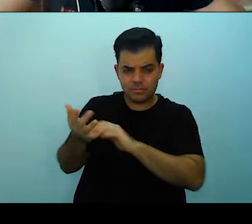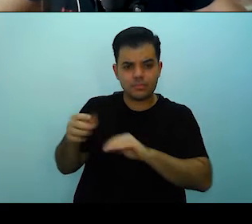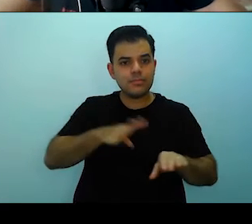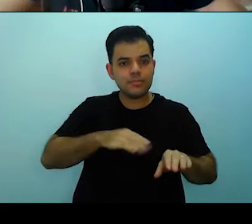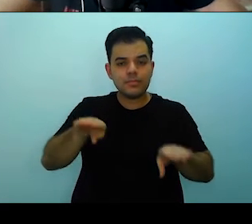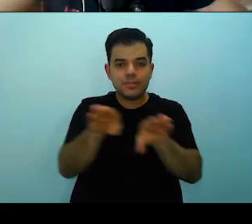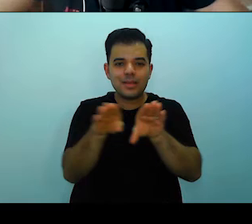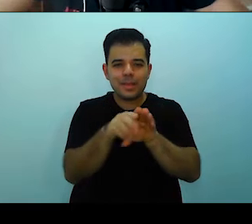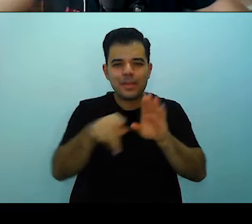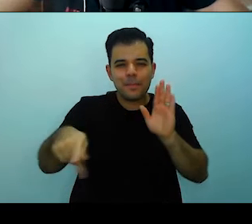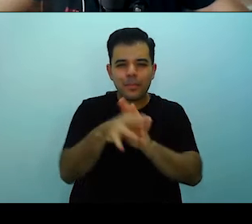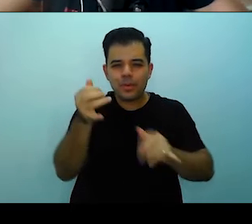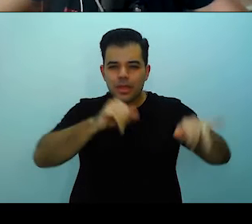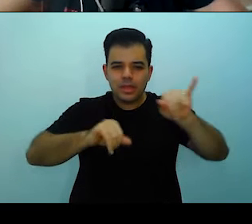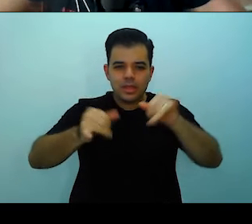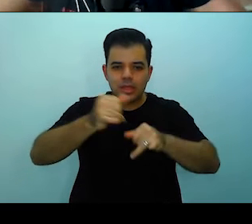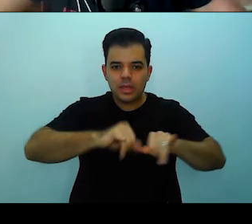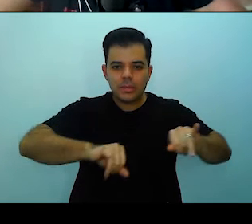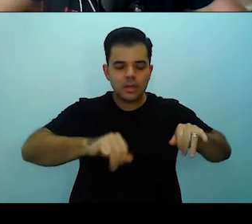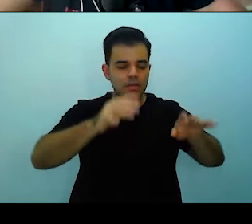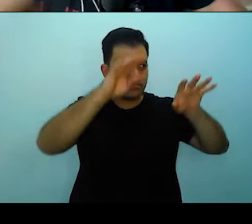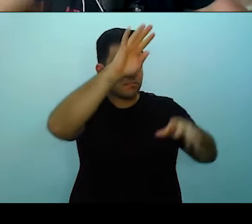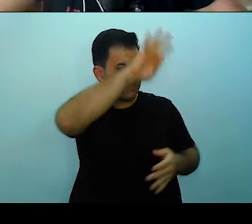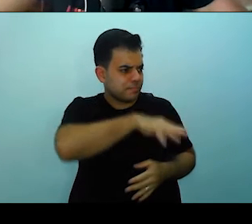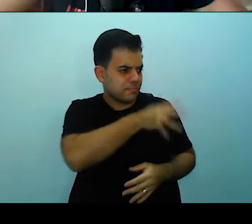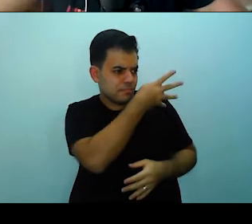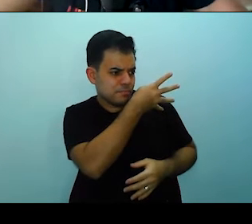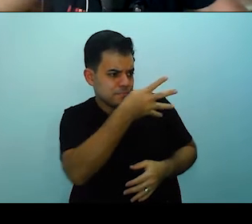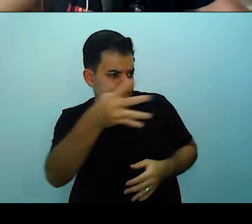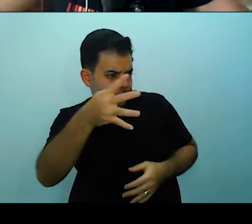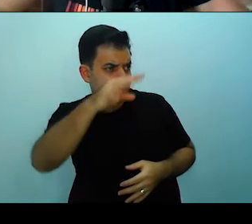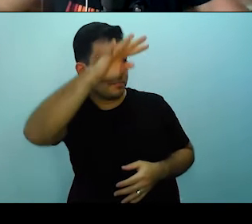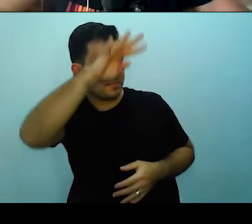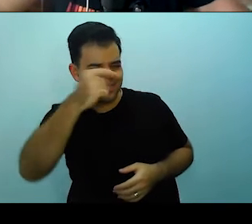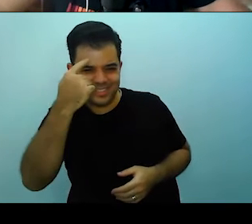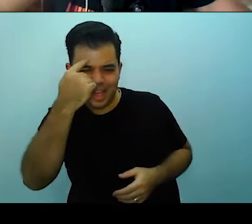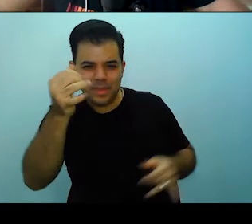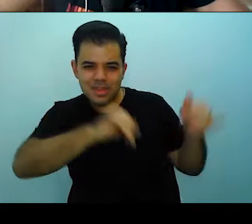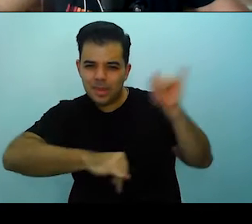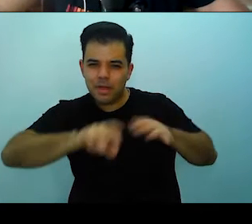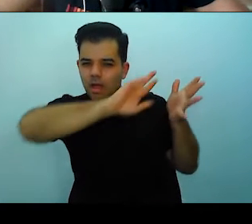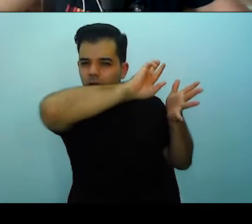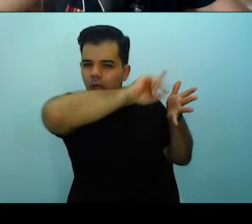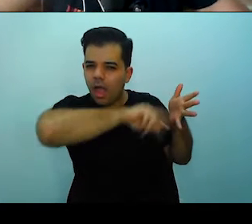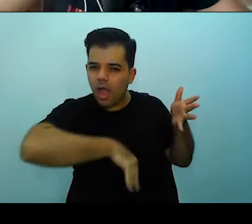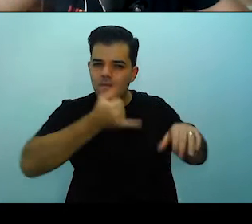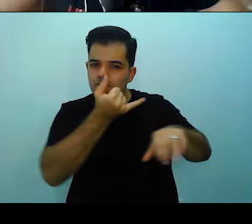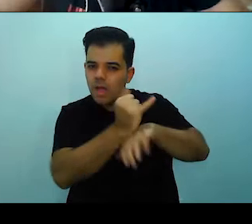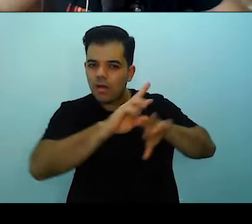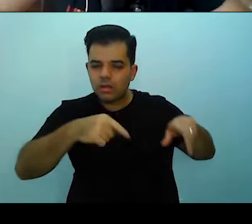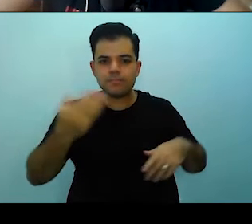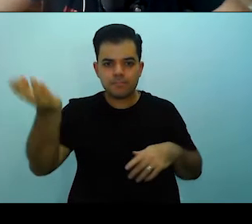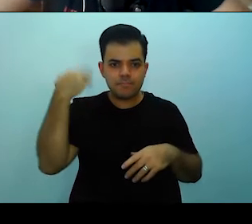periódica acessível. Então eu fiz uma com HTML, CSS, JavaScript e publiquei. Hoje ela não tem mais